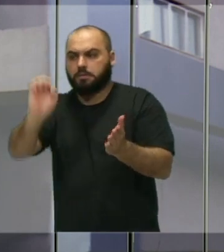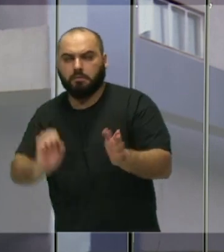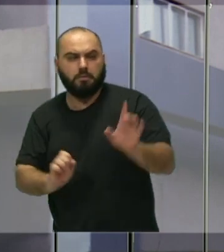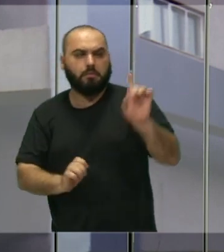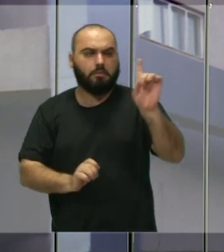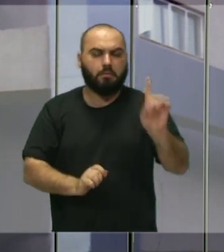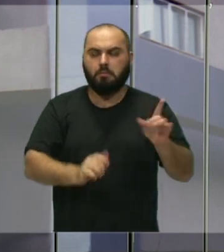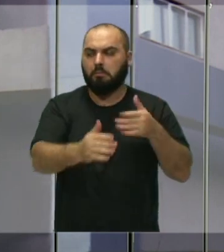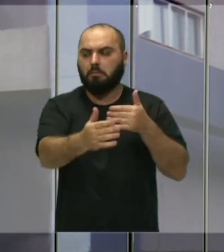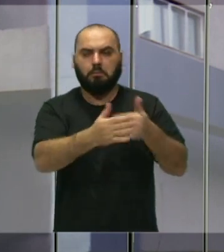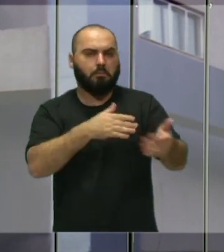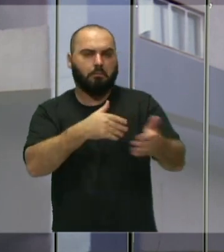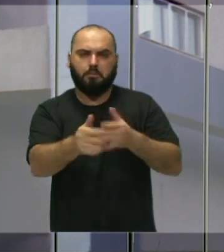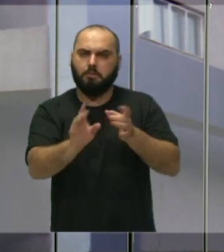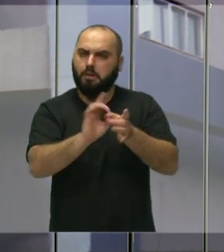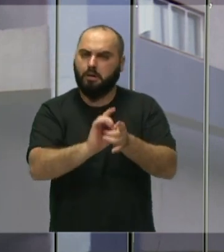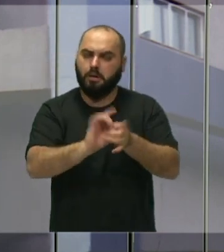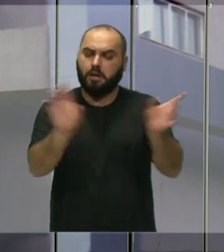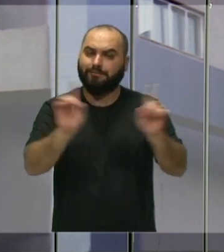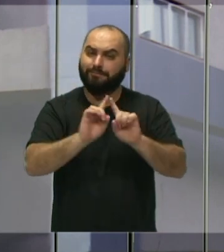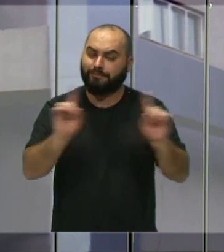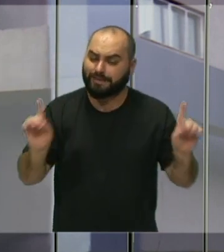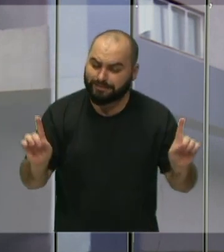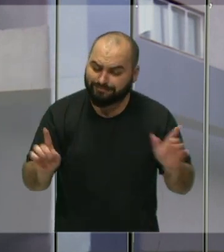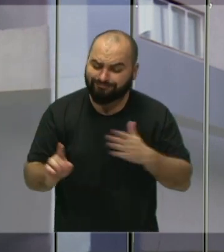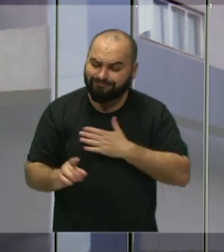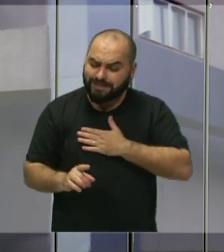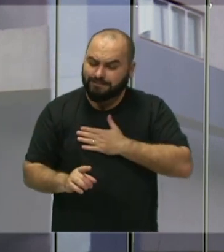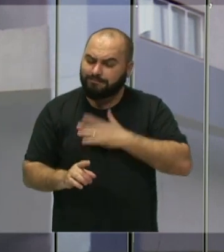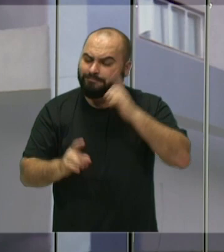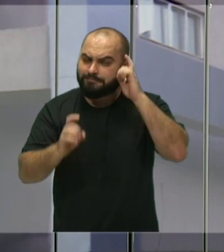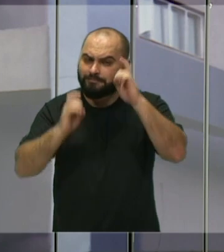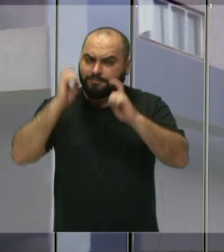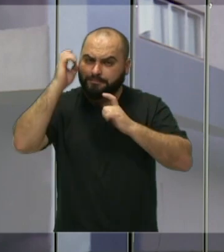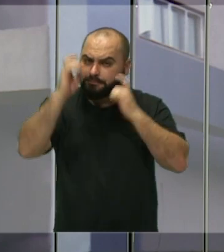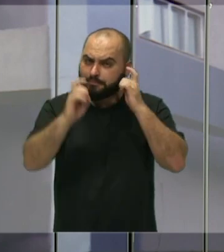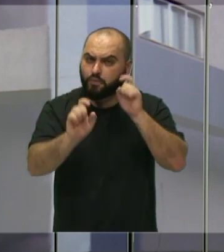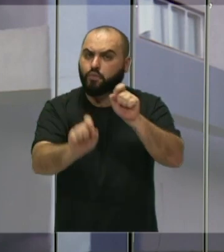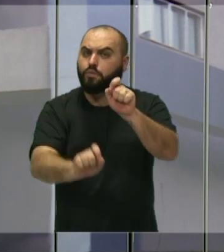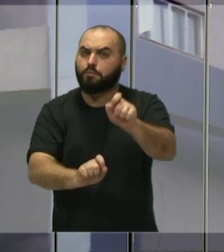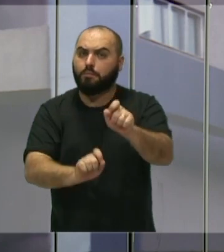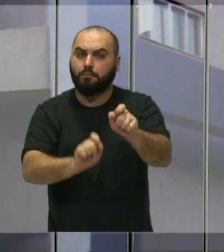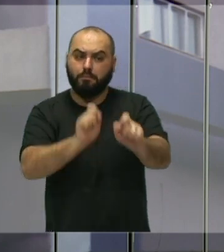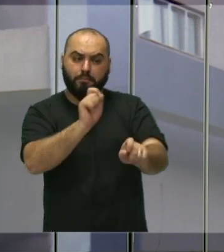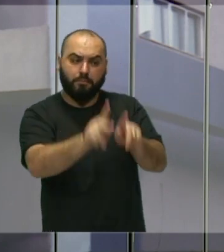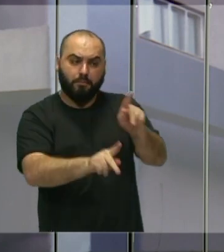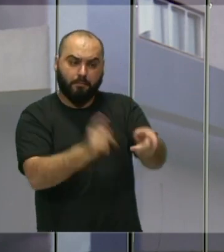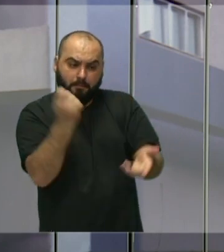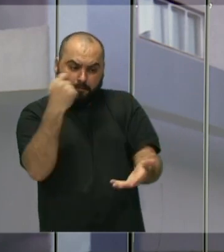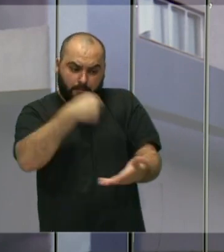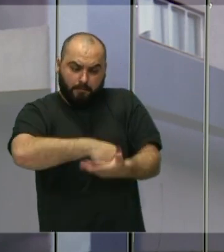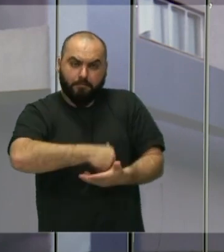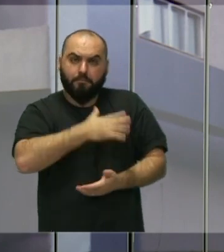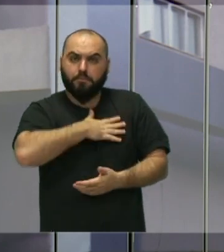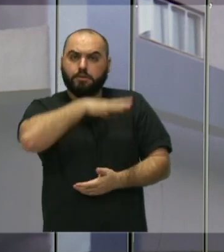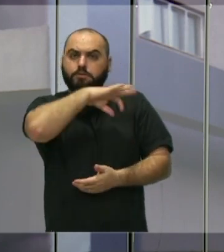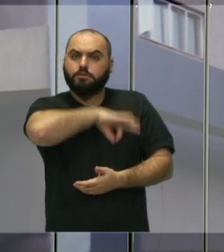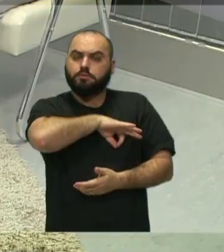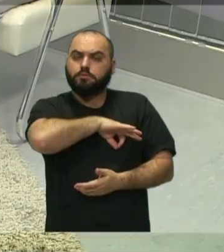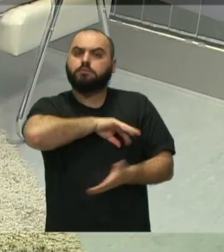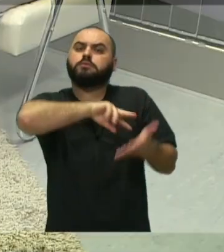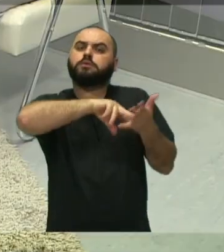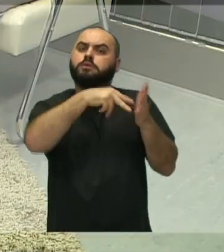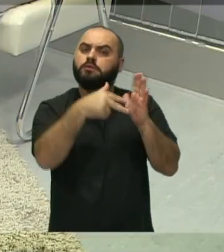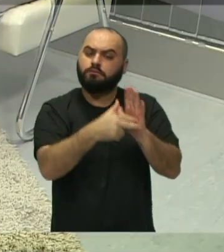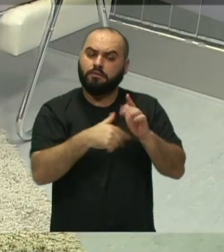livre para pensar o que quiser. Agora, a minha preocupação enquanto vereador pago pelo povo itajaiense tem que ser de trabalhar pelo